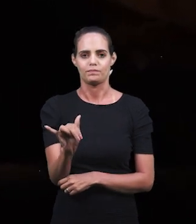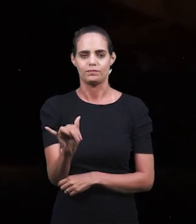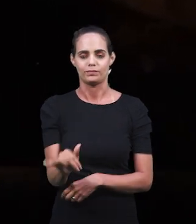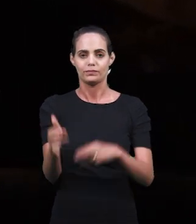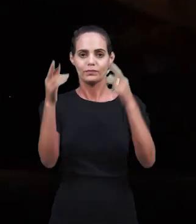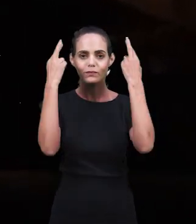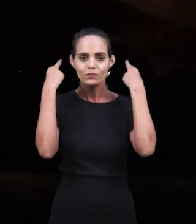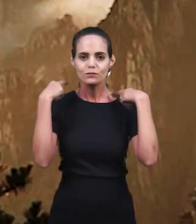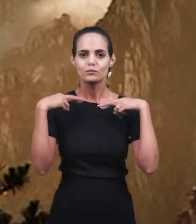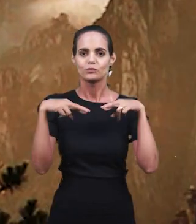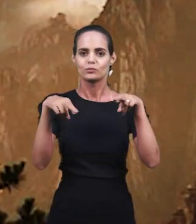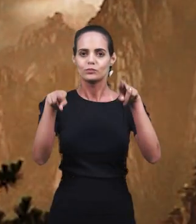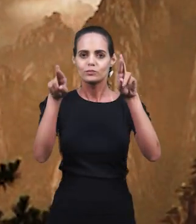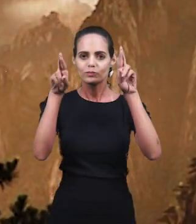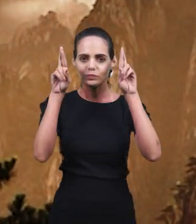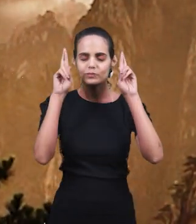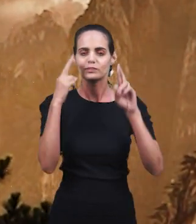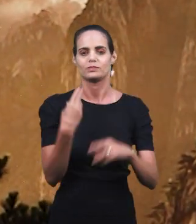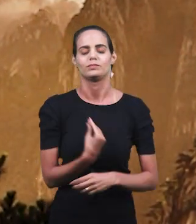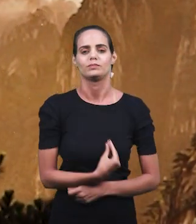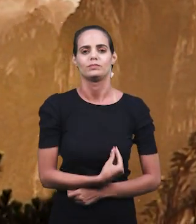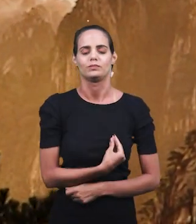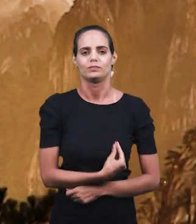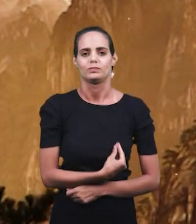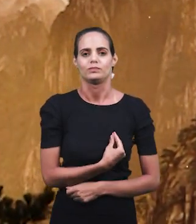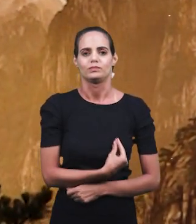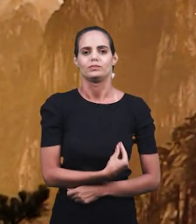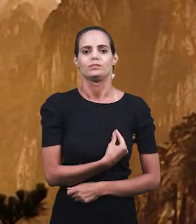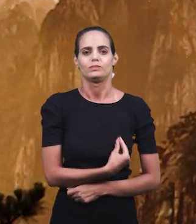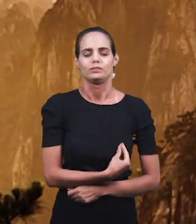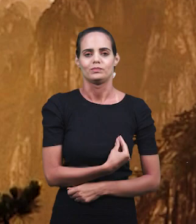o Cordeiro vivo.